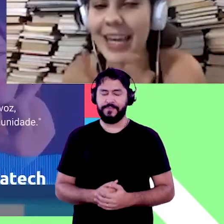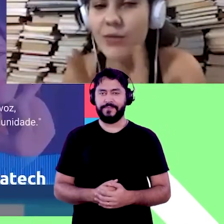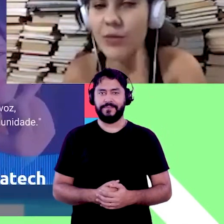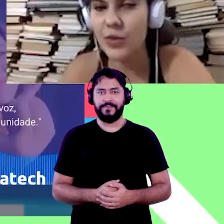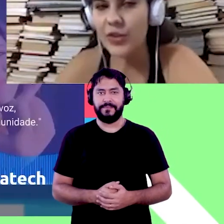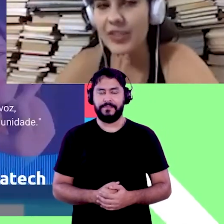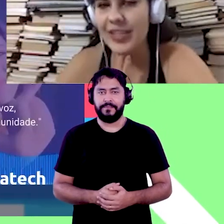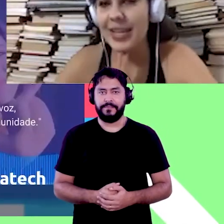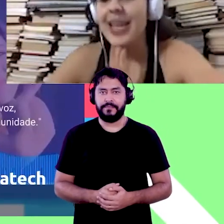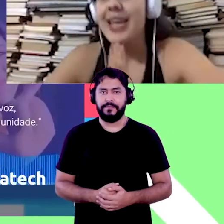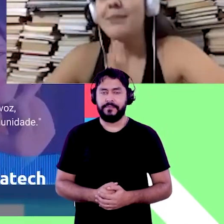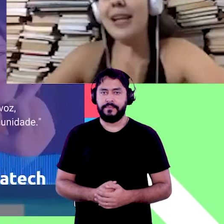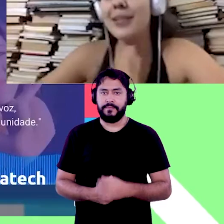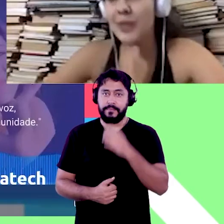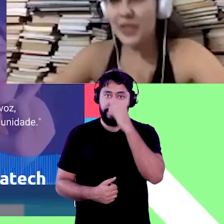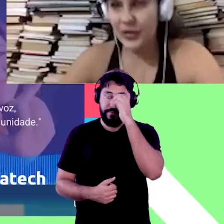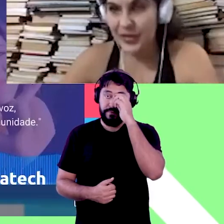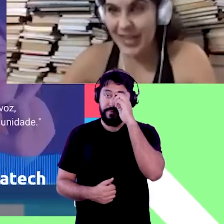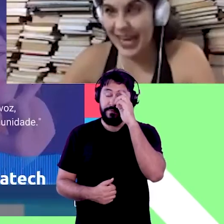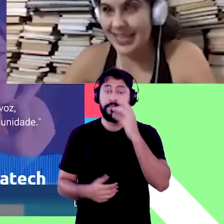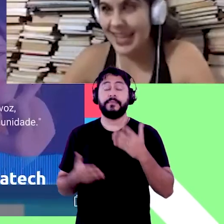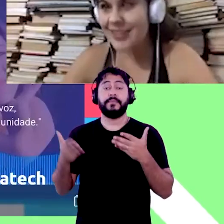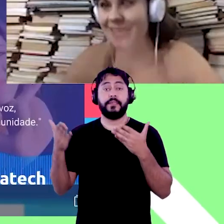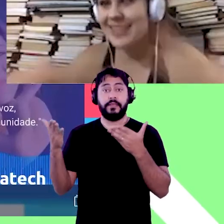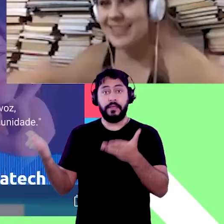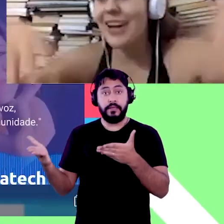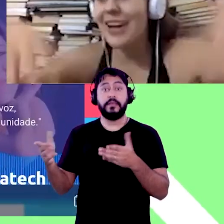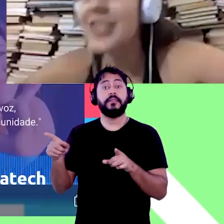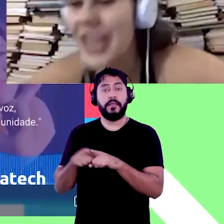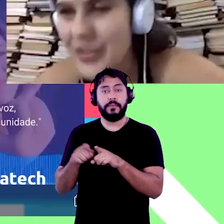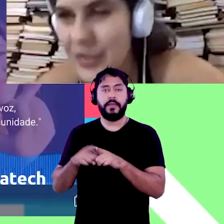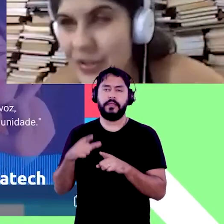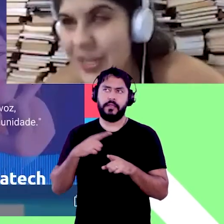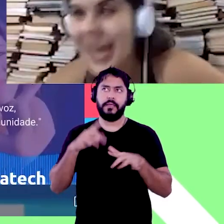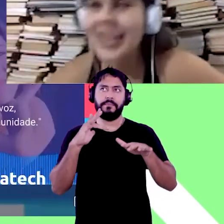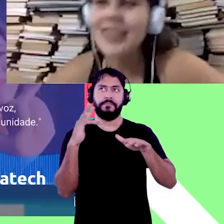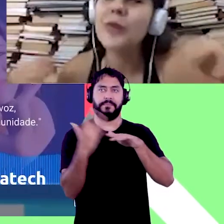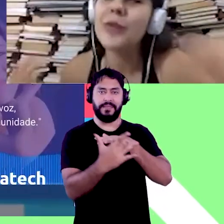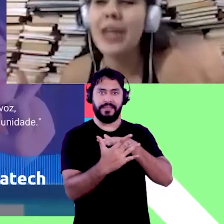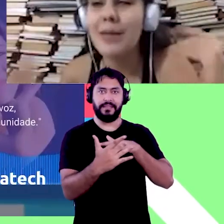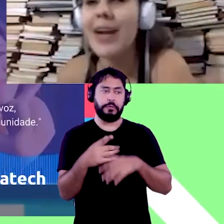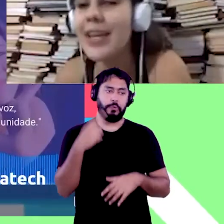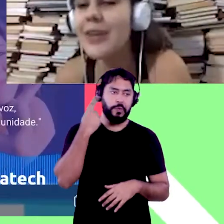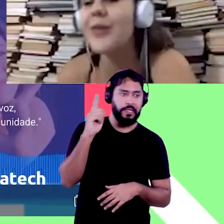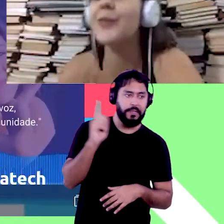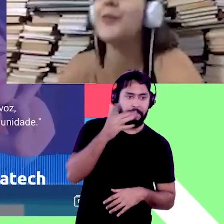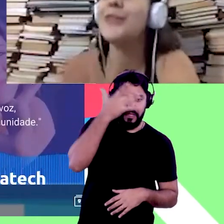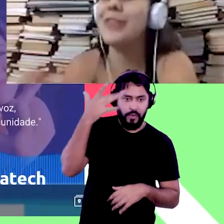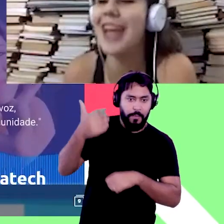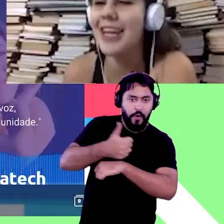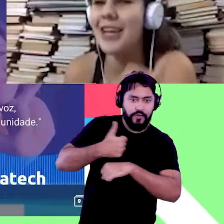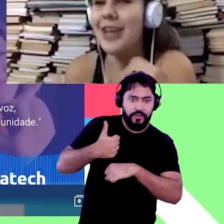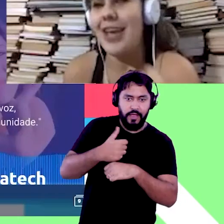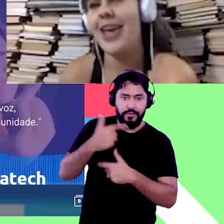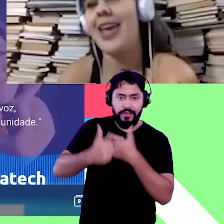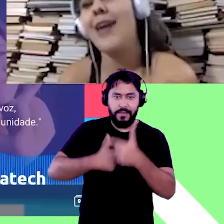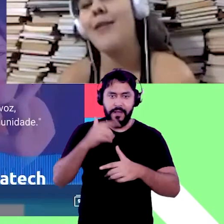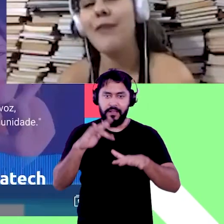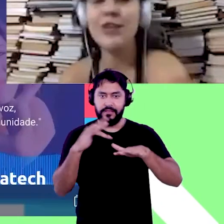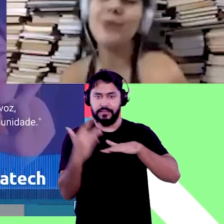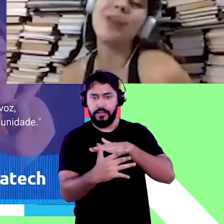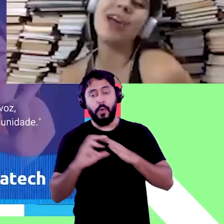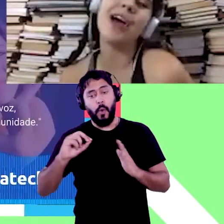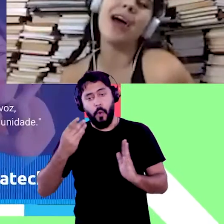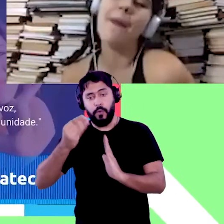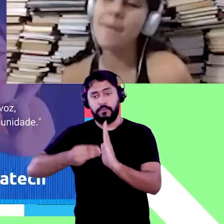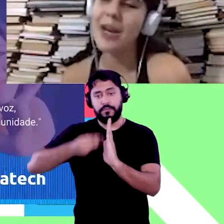Aí eu trouxe para as mídias sociais, né? Não sei se tem alguém de redes sociais ou que trabalha aí com design